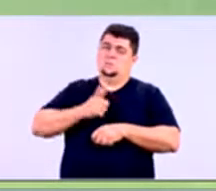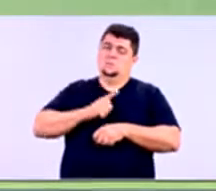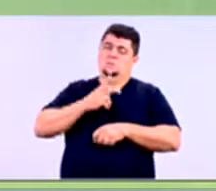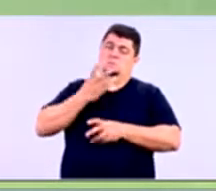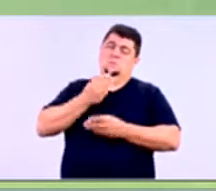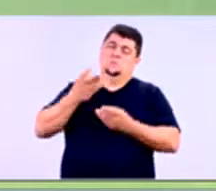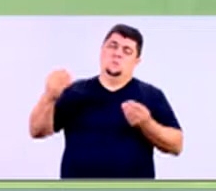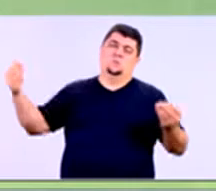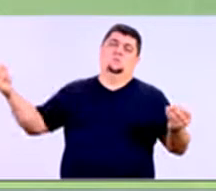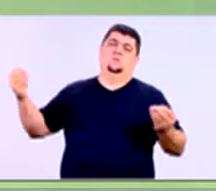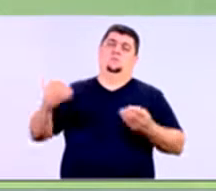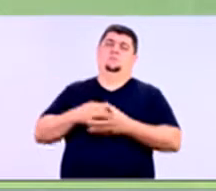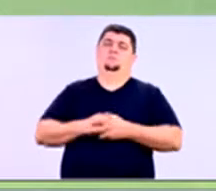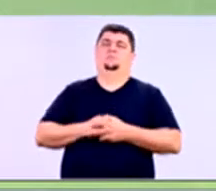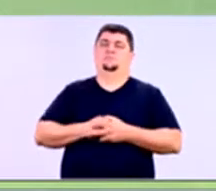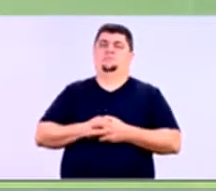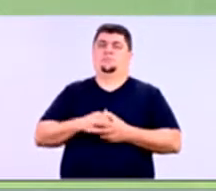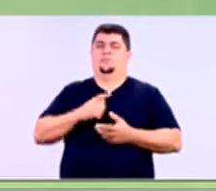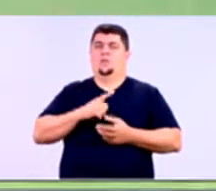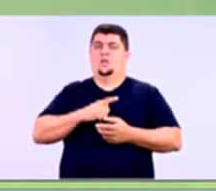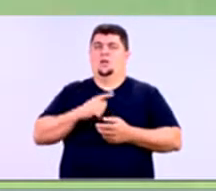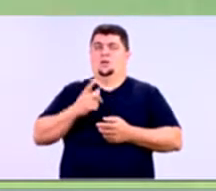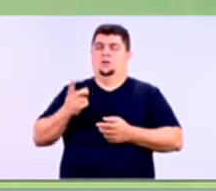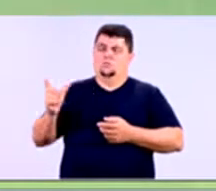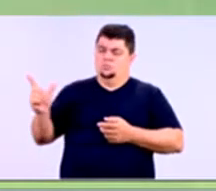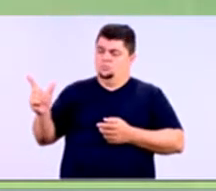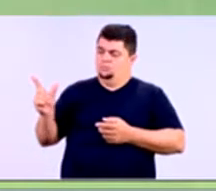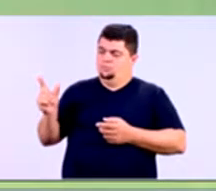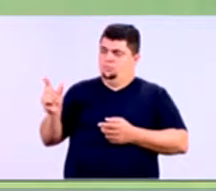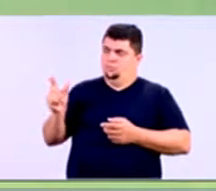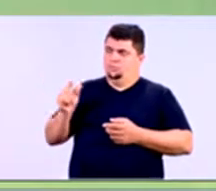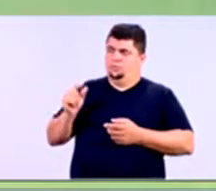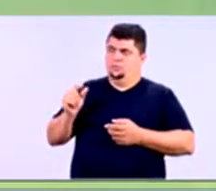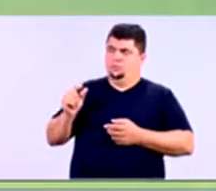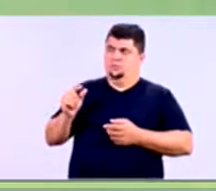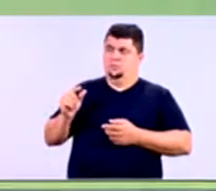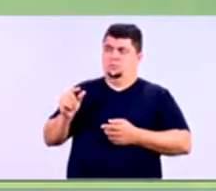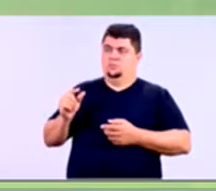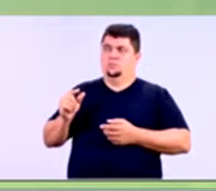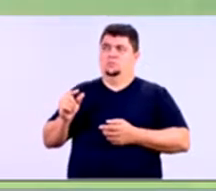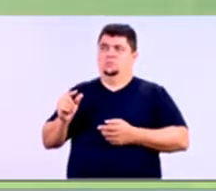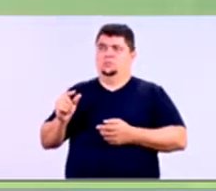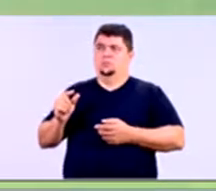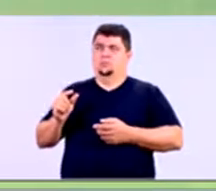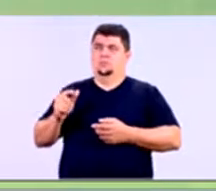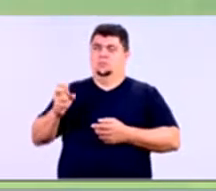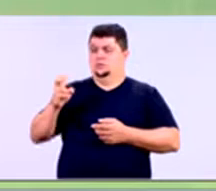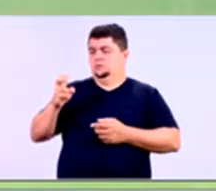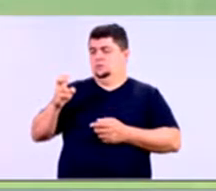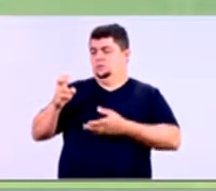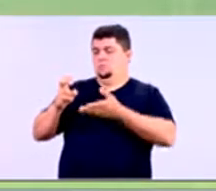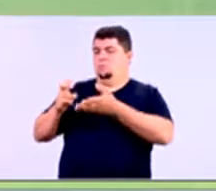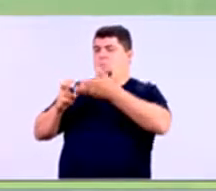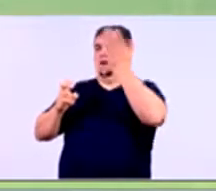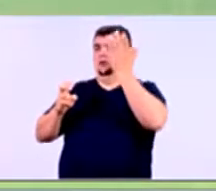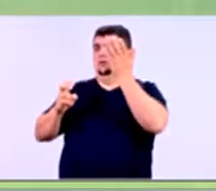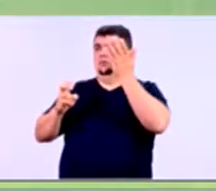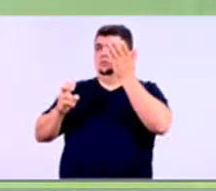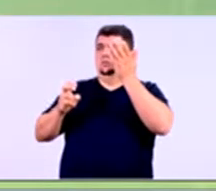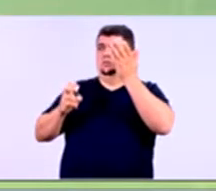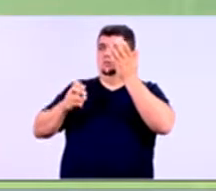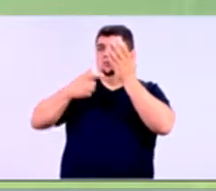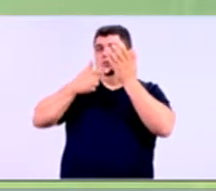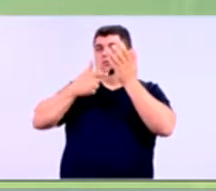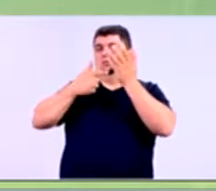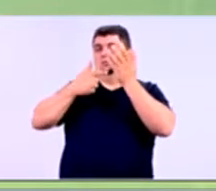para arredondar. Se eu quero manter duas casas, eu olho para a terceira. A terceira é maior ou igual a 5, então essa é